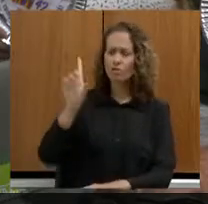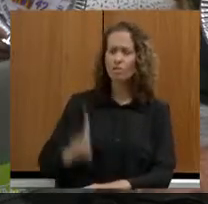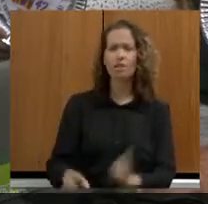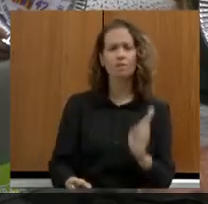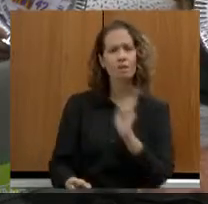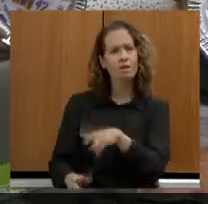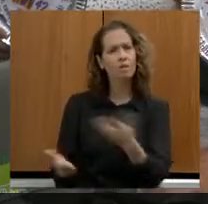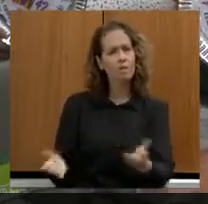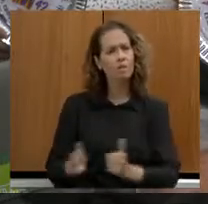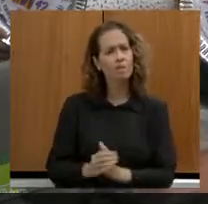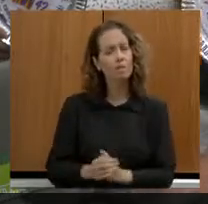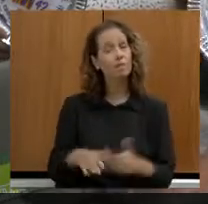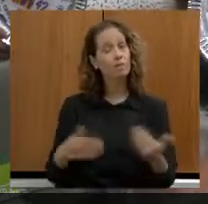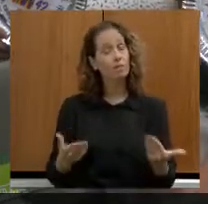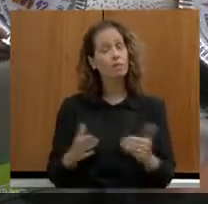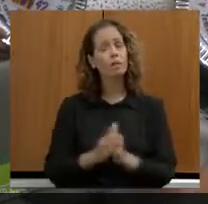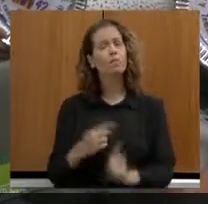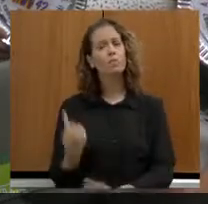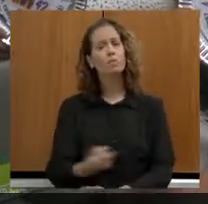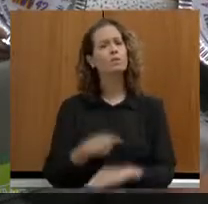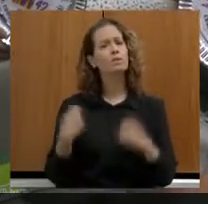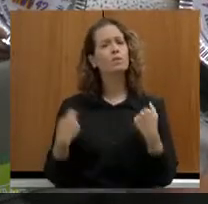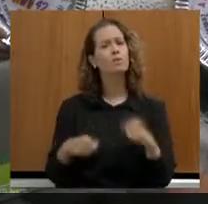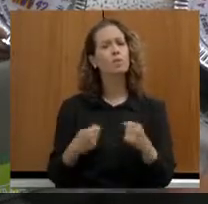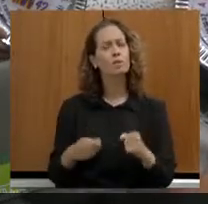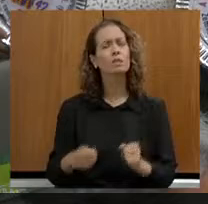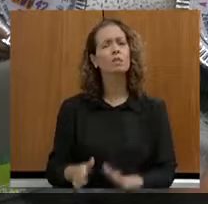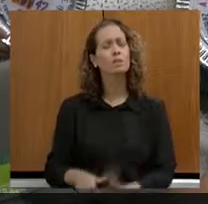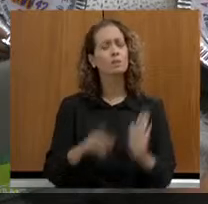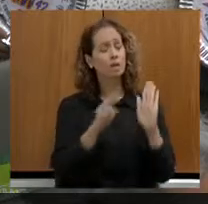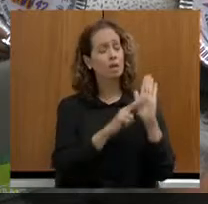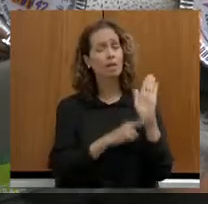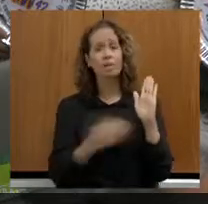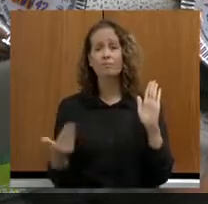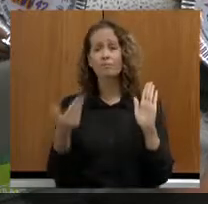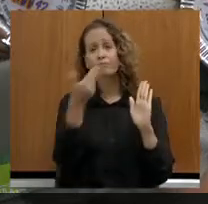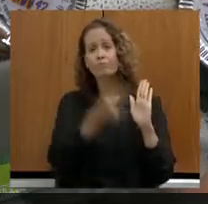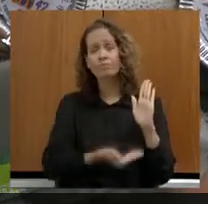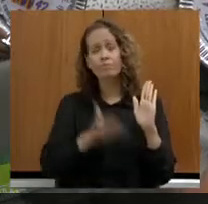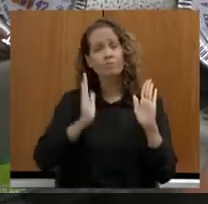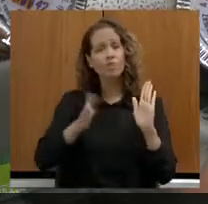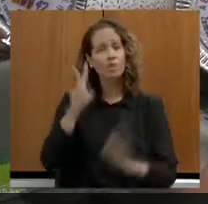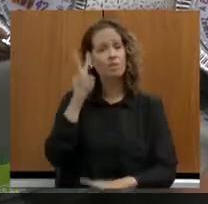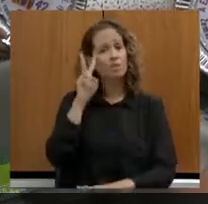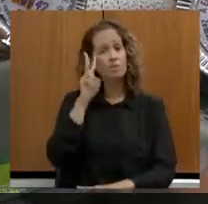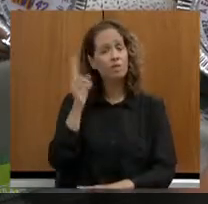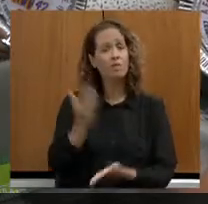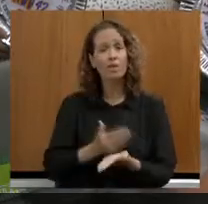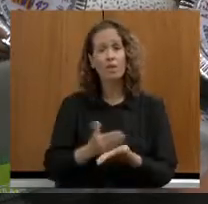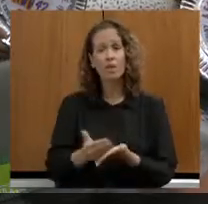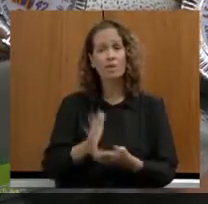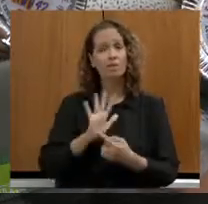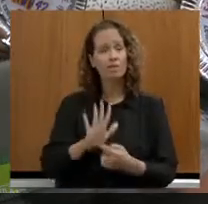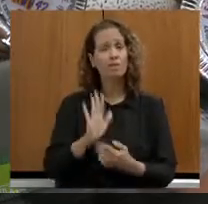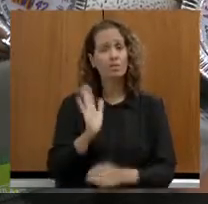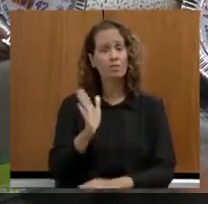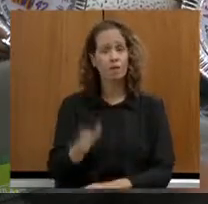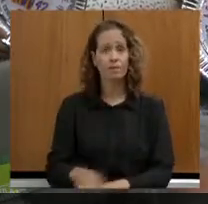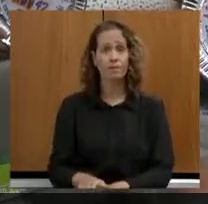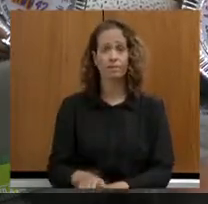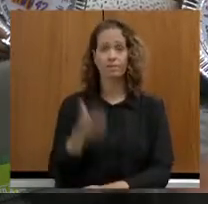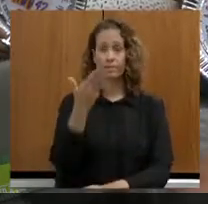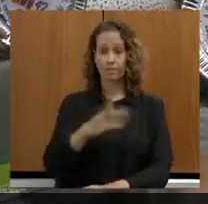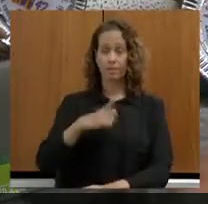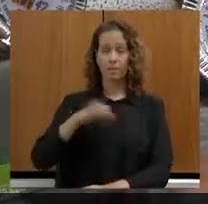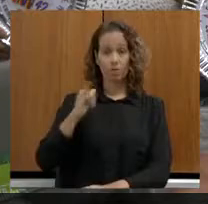então que eu achei e precisa seguir o mesmo critério que está estabelecido desde segunda-feira vossa